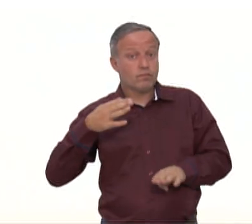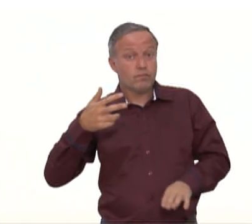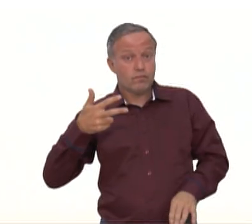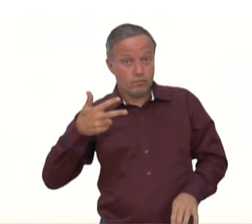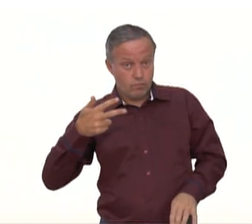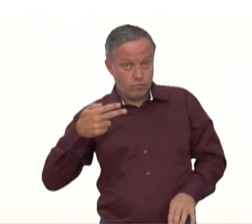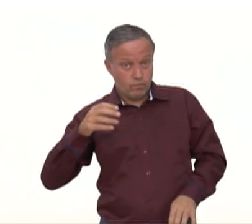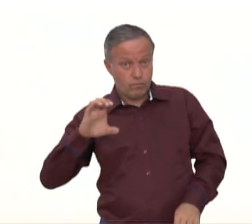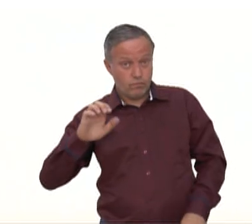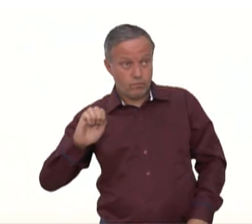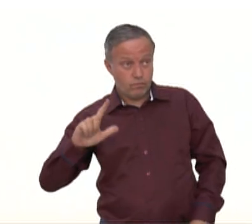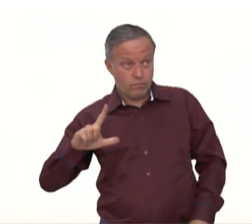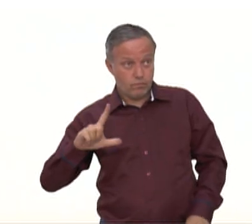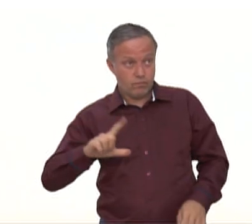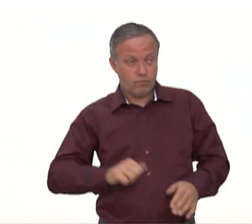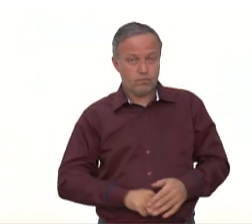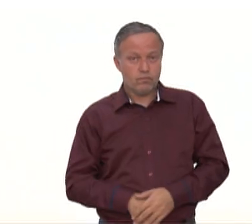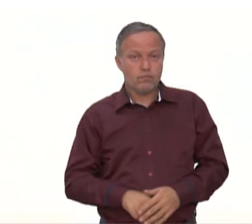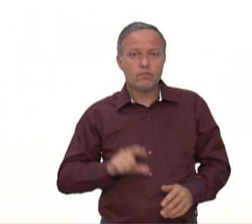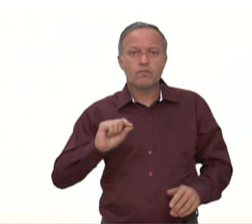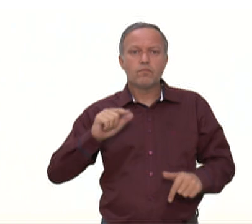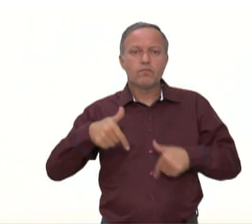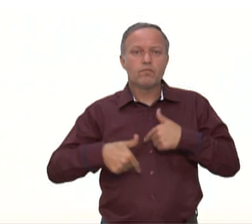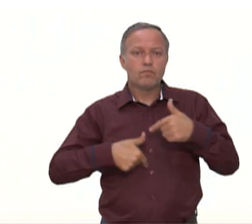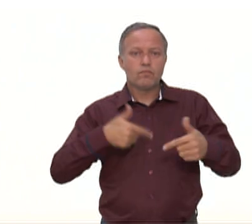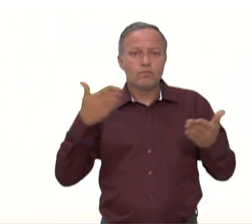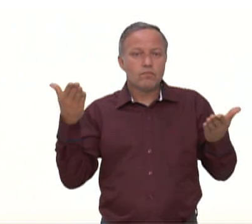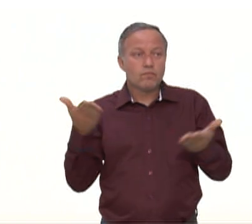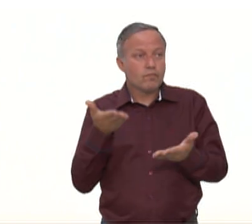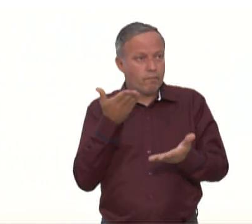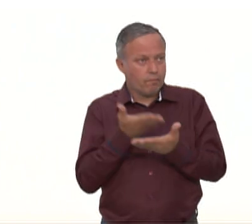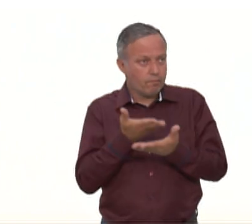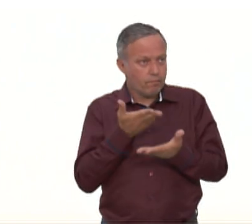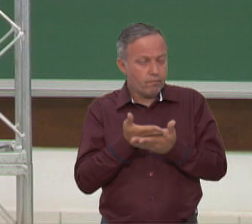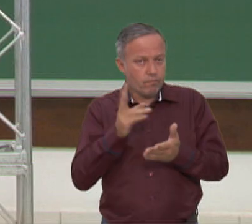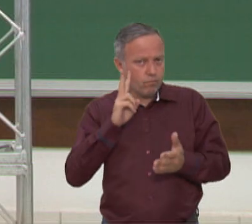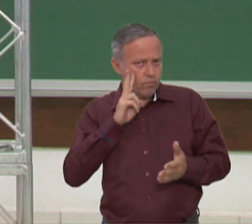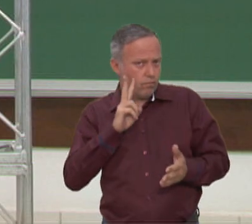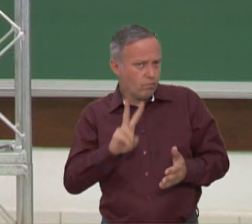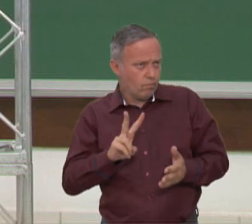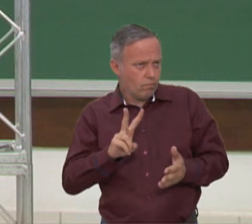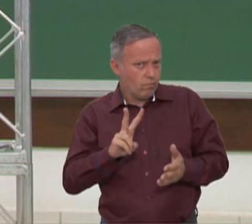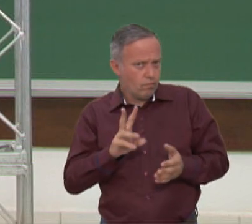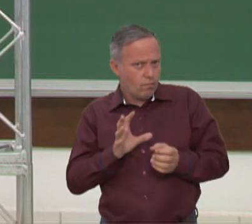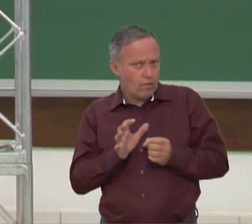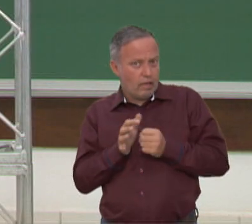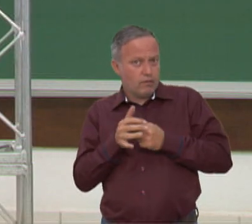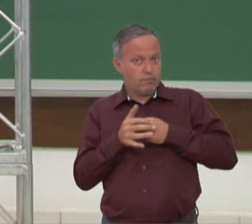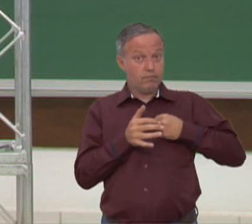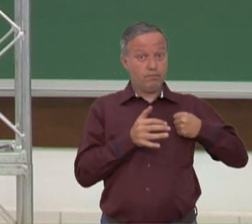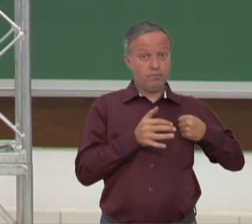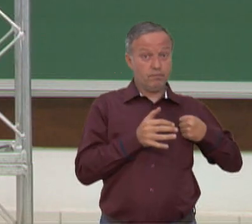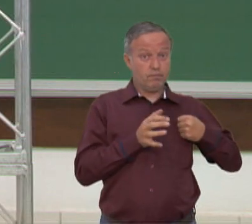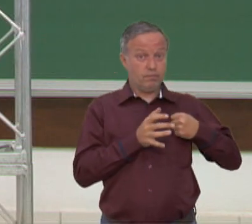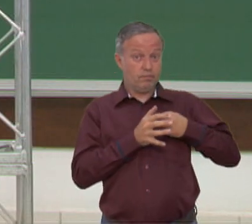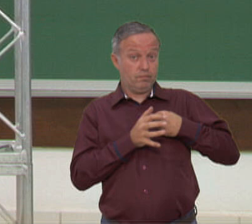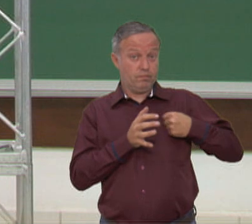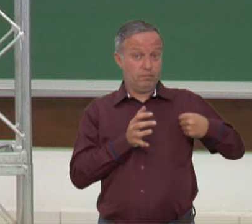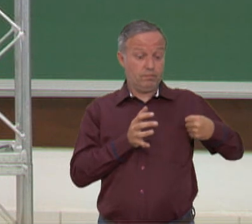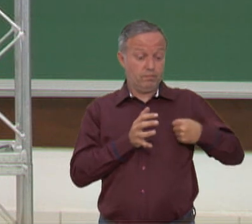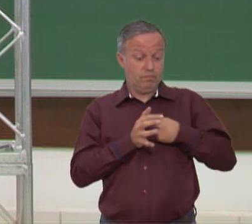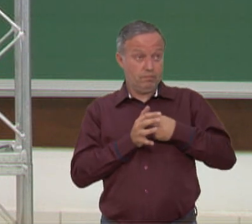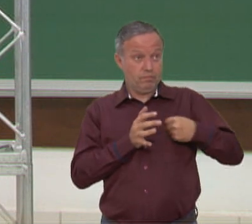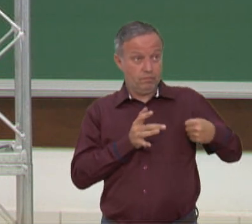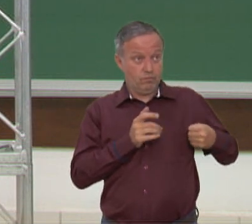o nosso contexto para trabalharmos ao longo dessa aula? Vimos ali, retomando o conceito de isolantes térmicos, também